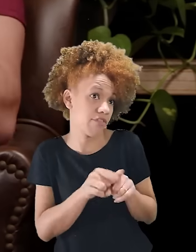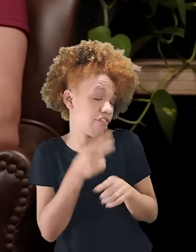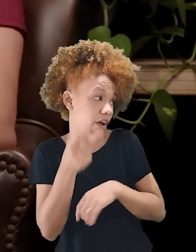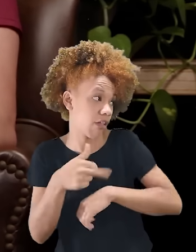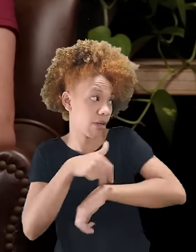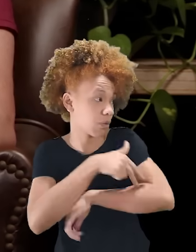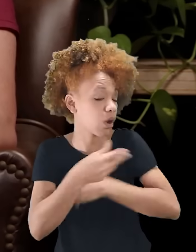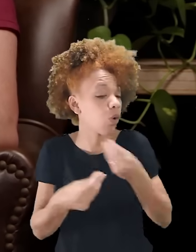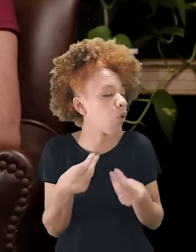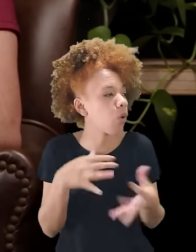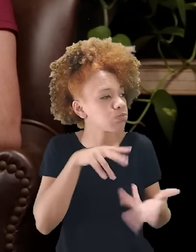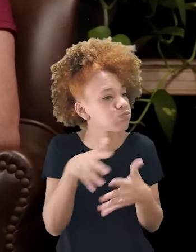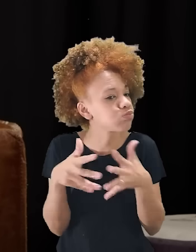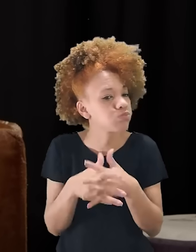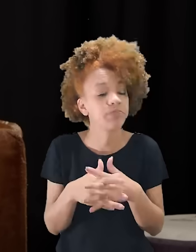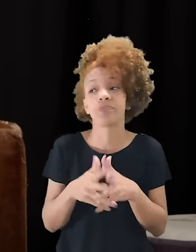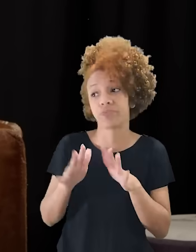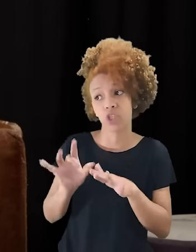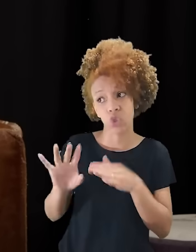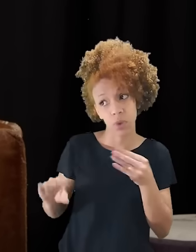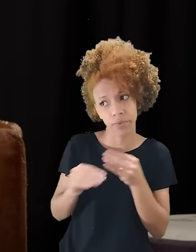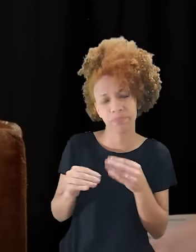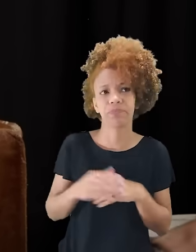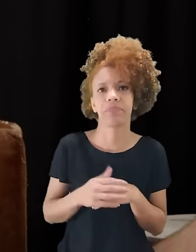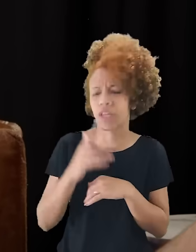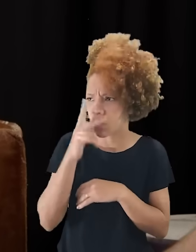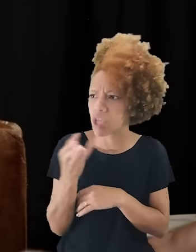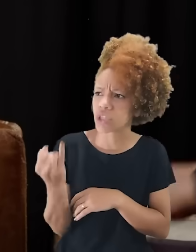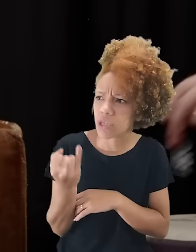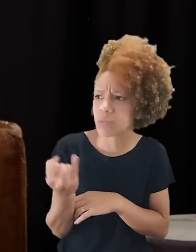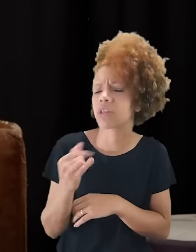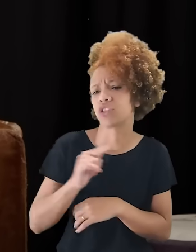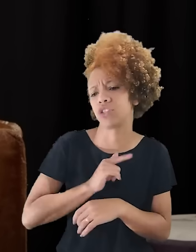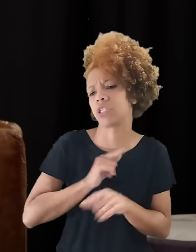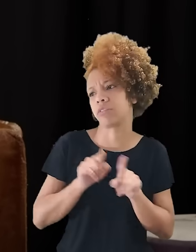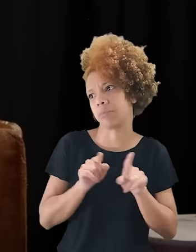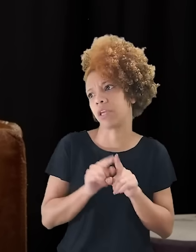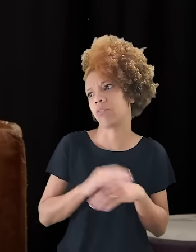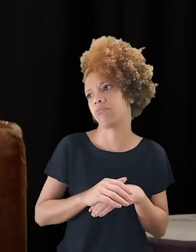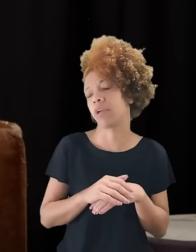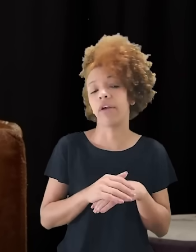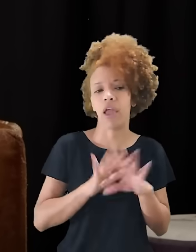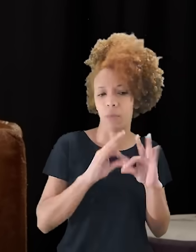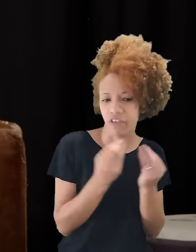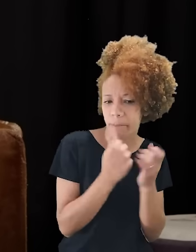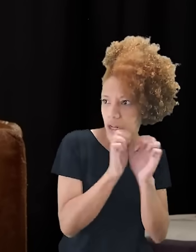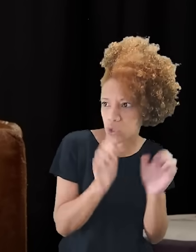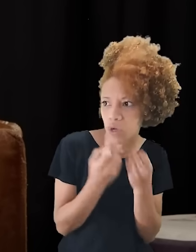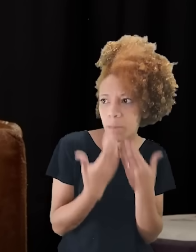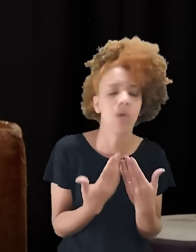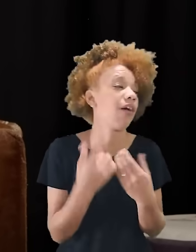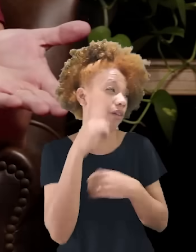modelo como é que funciona esse universo hoje não mas só complementando aí eu acho que é muito importante também ter uma estrutura familiar assim Claro Claro